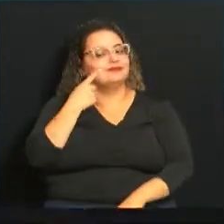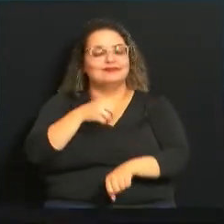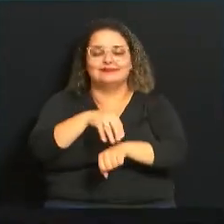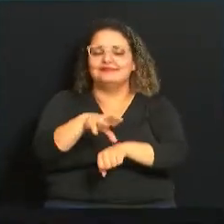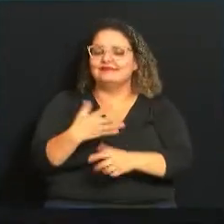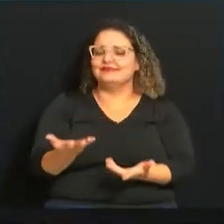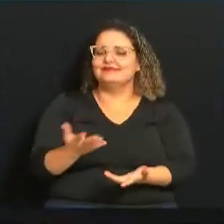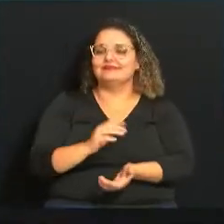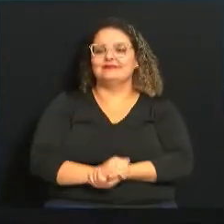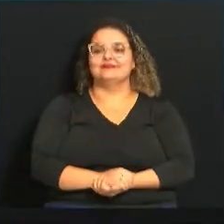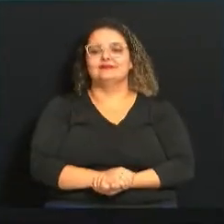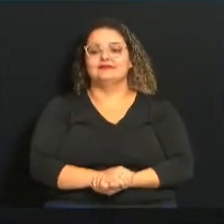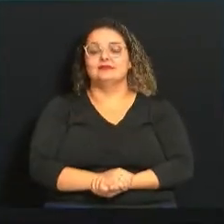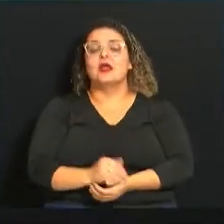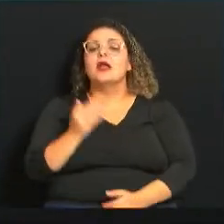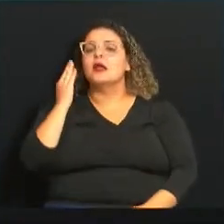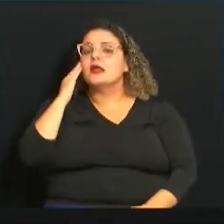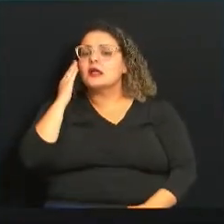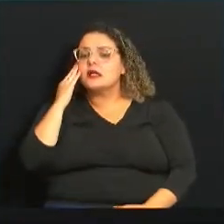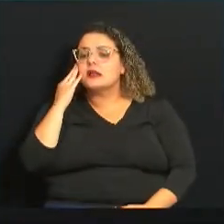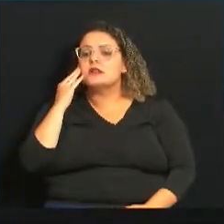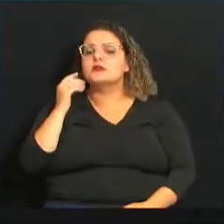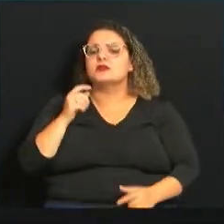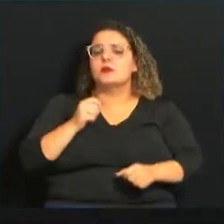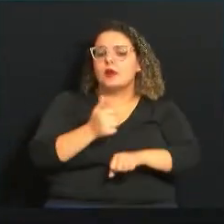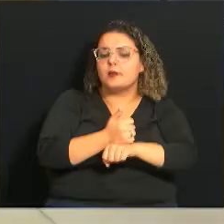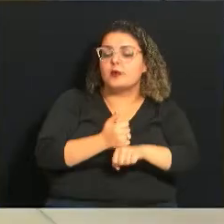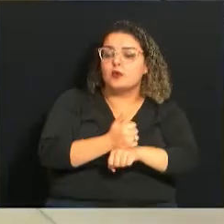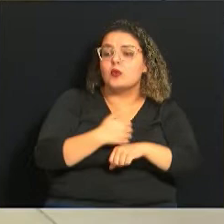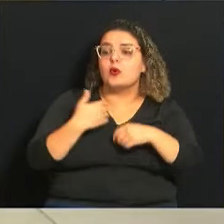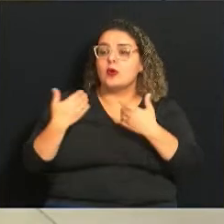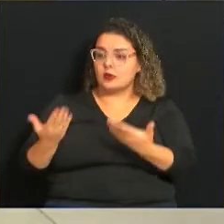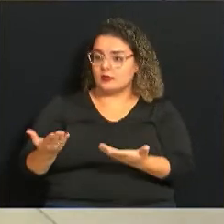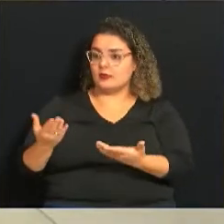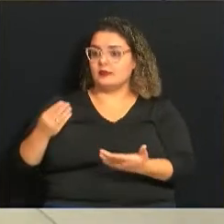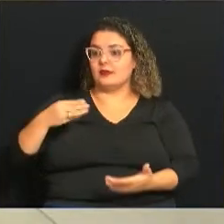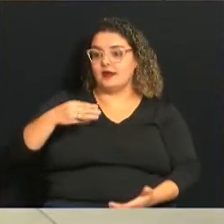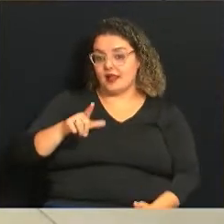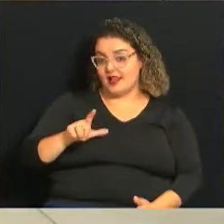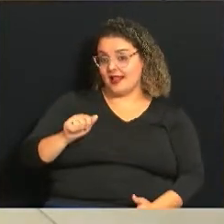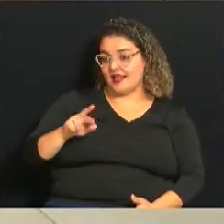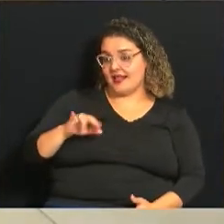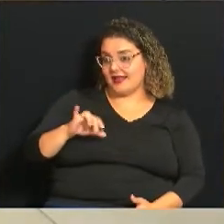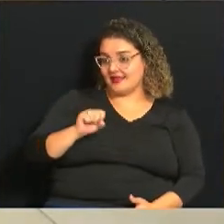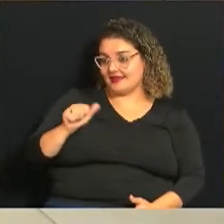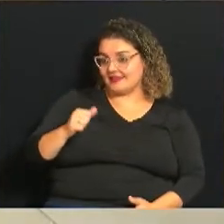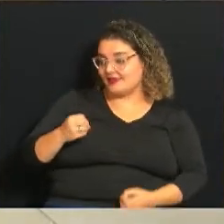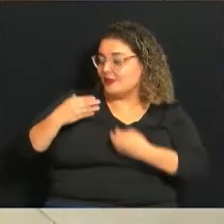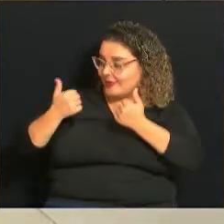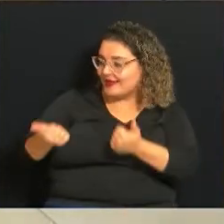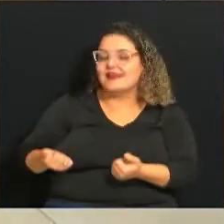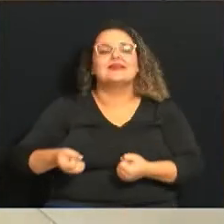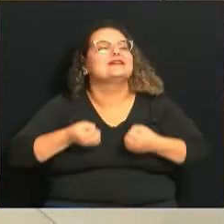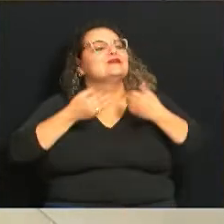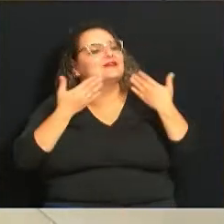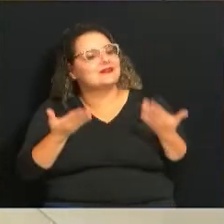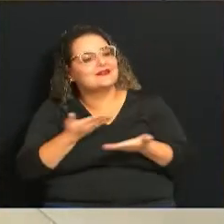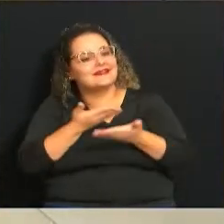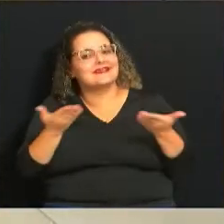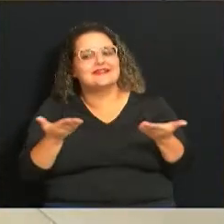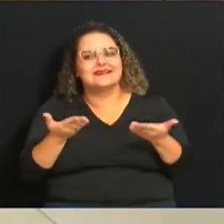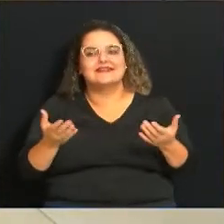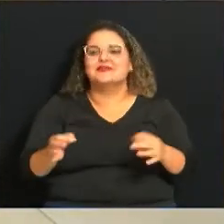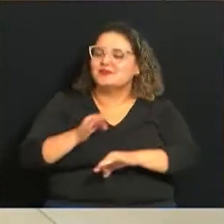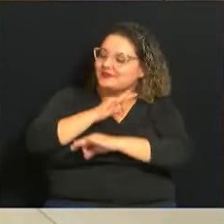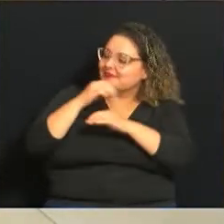pra gente entender um pouco mais sobre essa profissão, eu estou aqui com a Larissa. E aí, tudo bem, Larissa? Tudo bem com vocês.